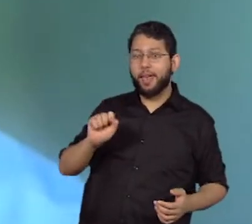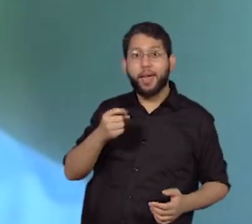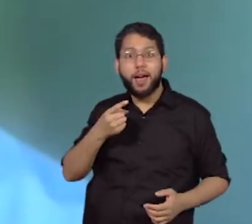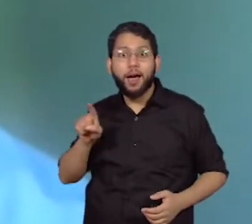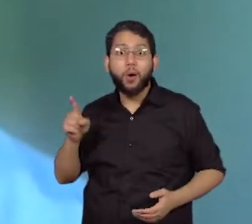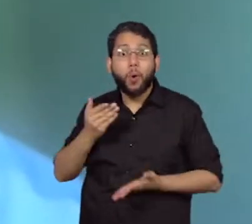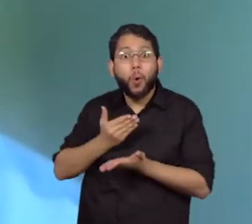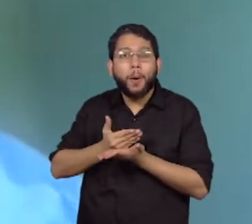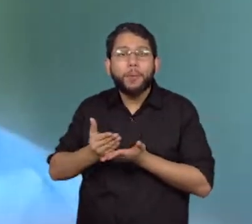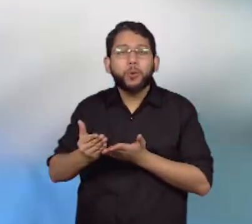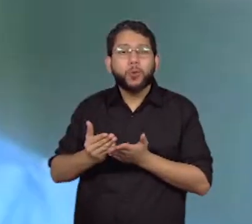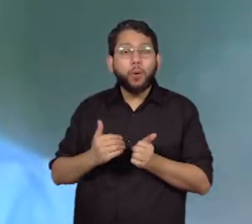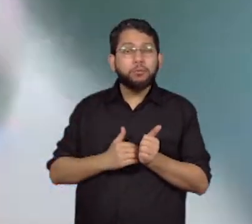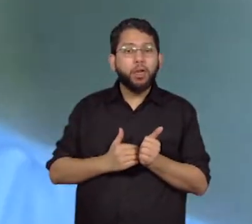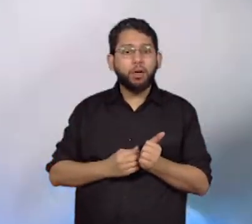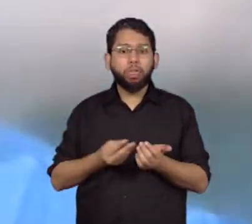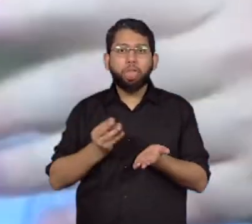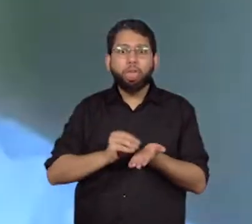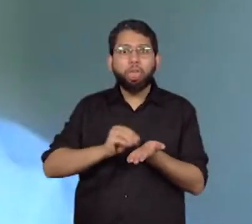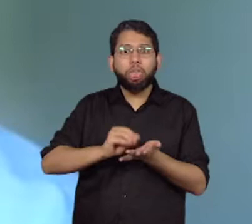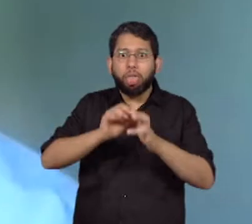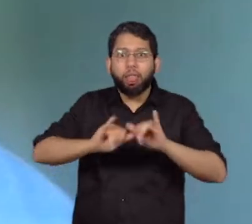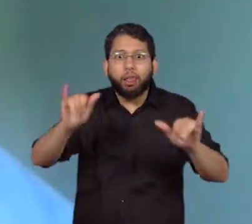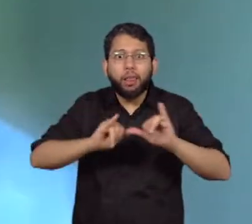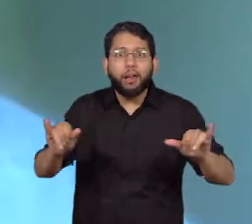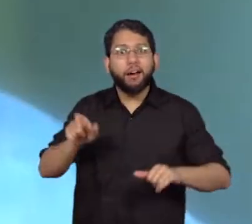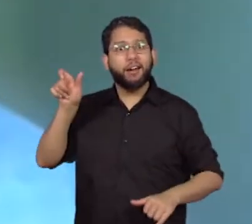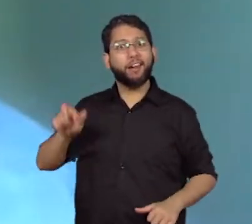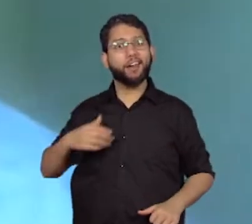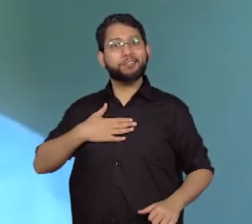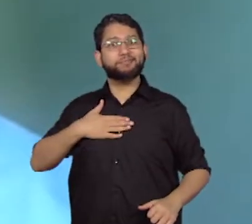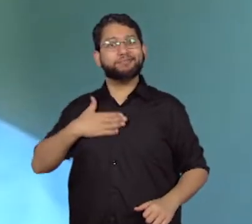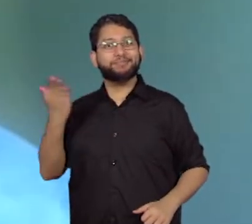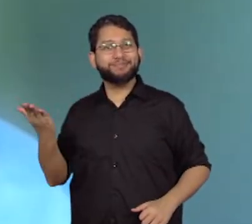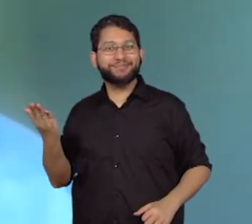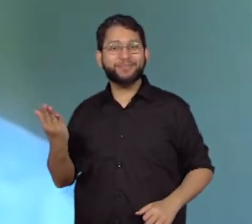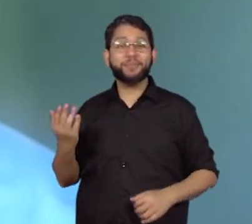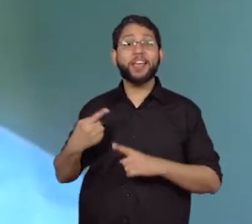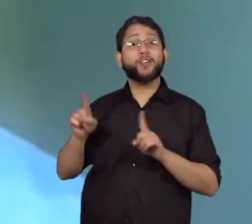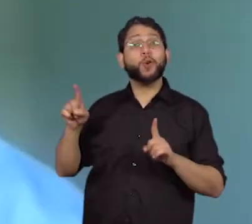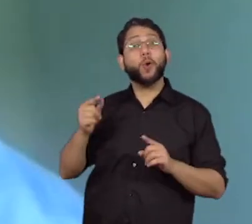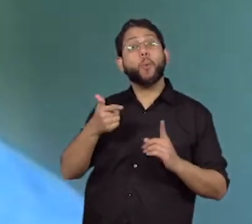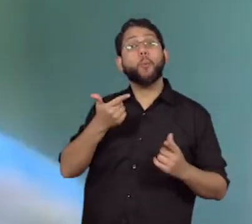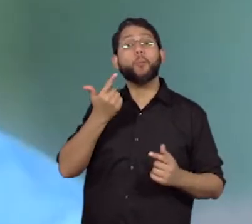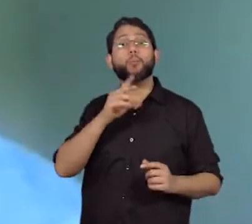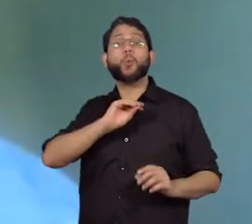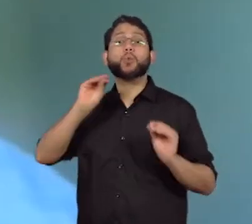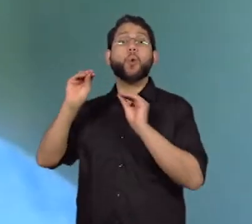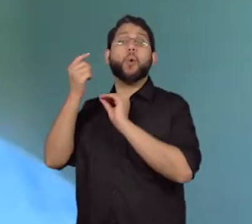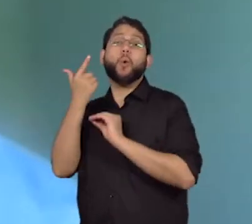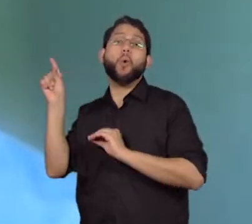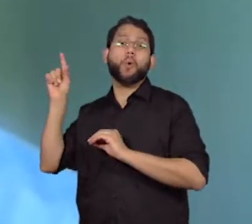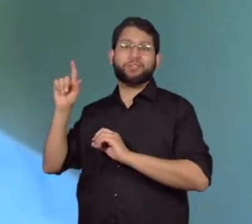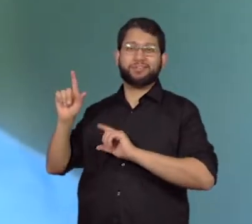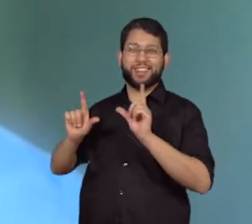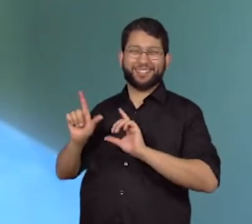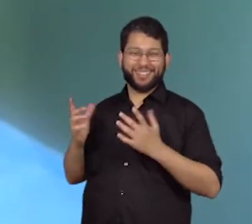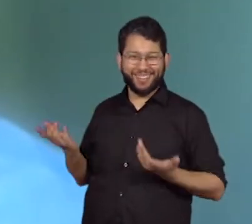furo, foi muito bacana para ele, porque ele também foi para um canal maior e a gente estava muito animado,